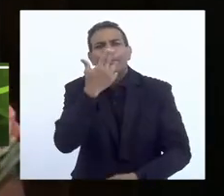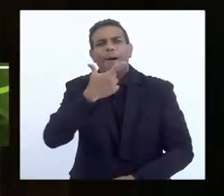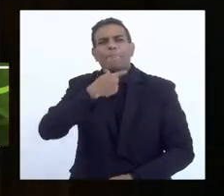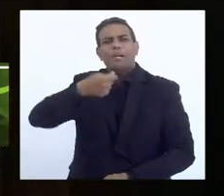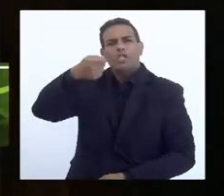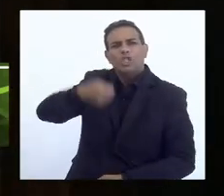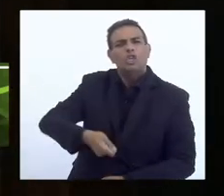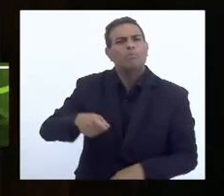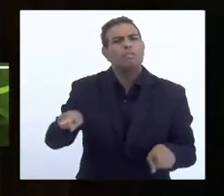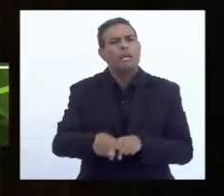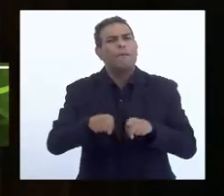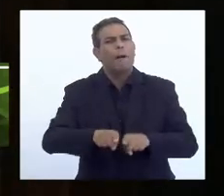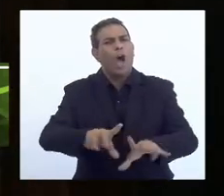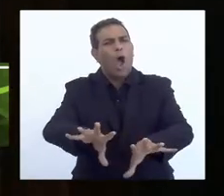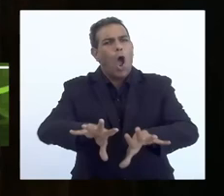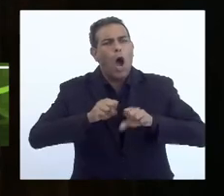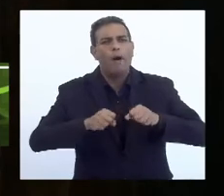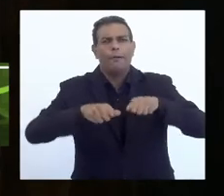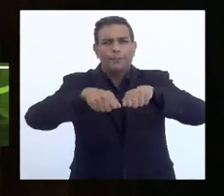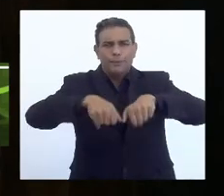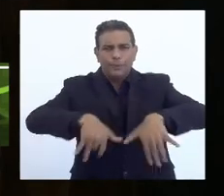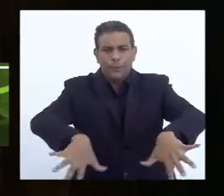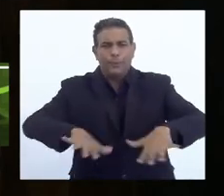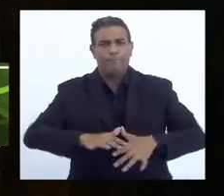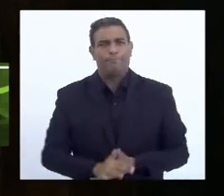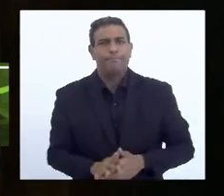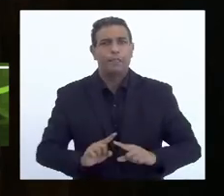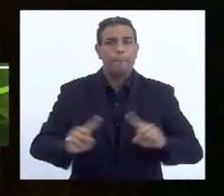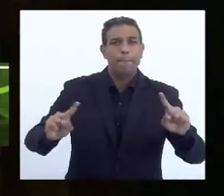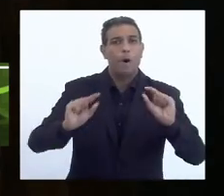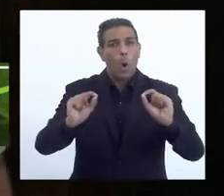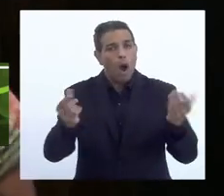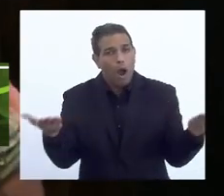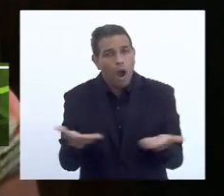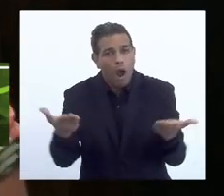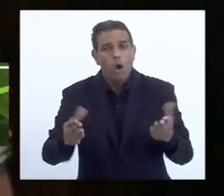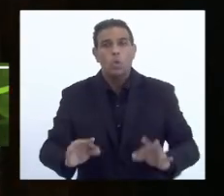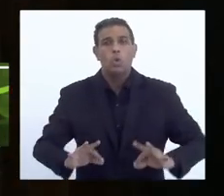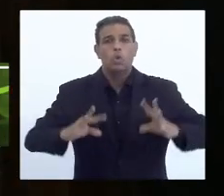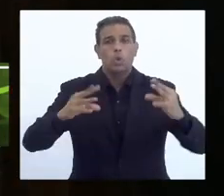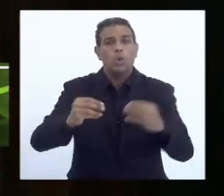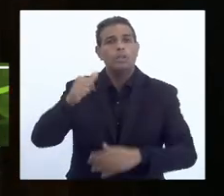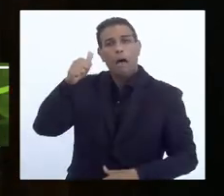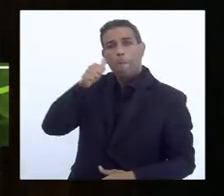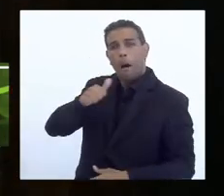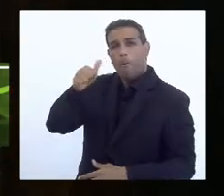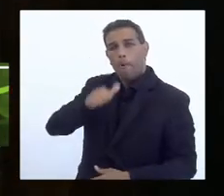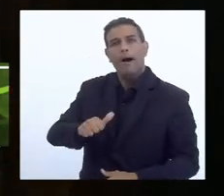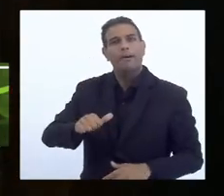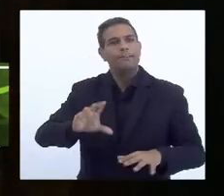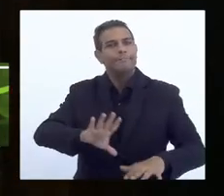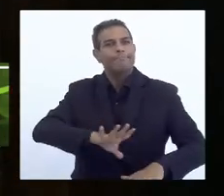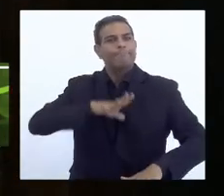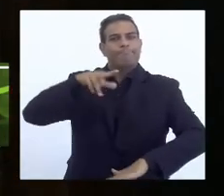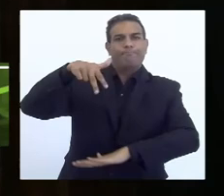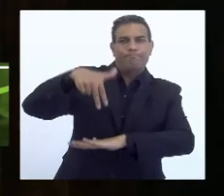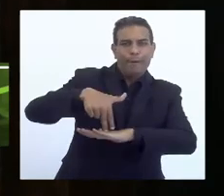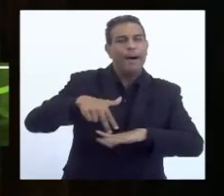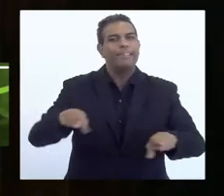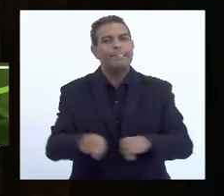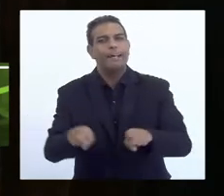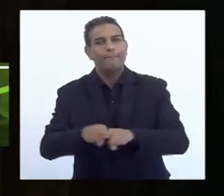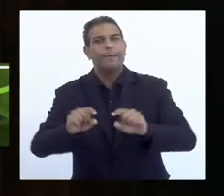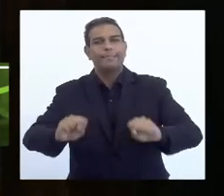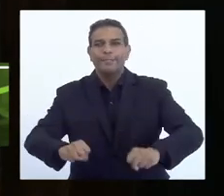misoginia entranhados em sua estrutura. Mas que estão aqui as mulheres que, com muita coragem e com